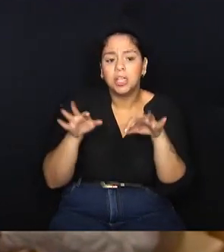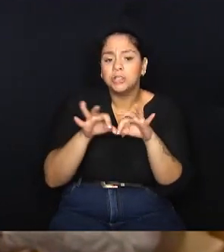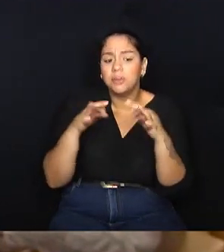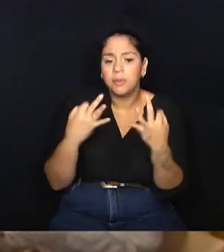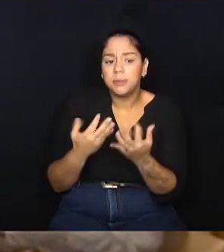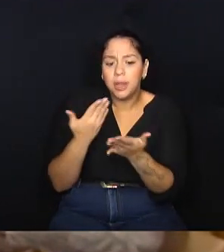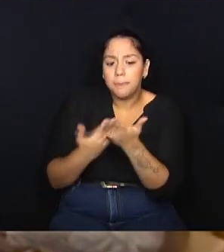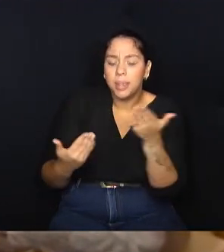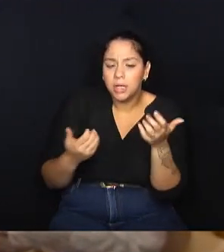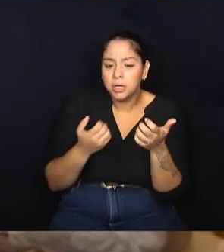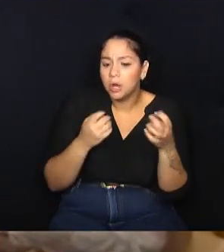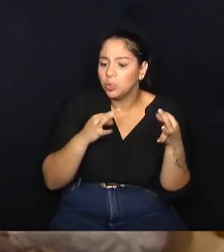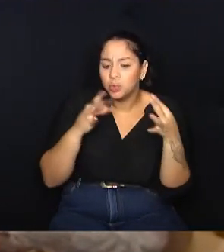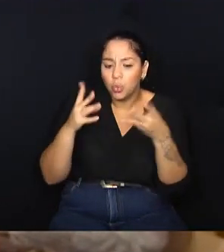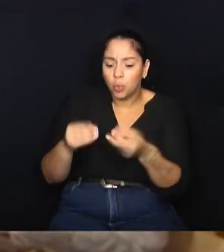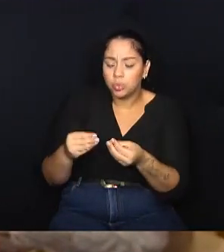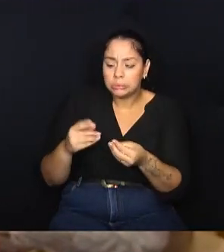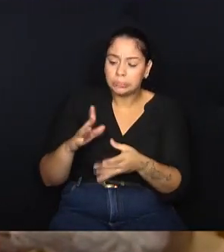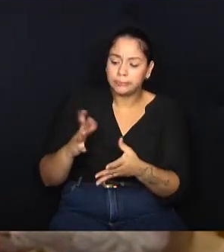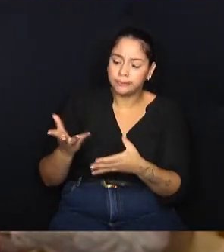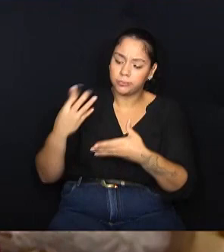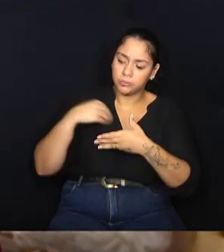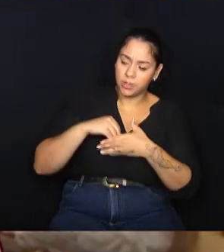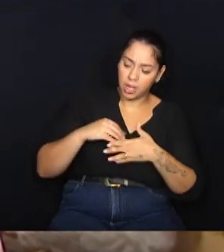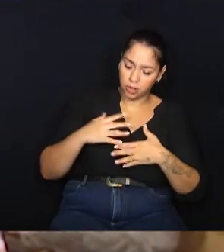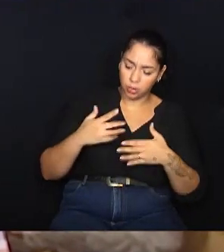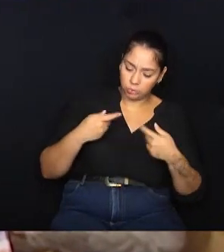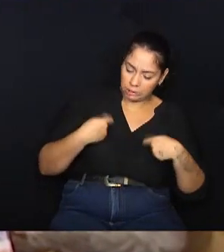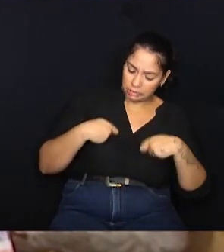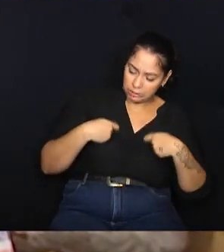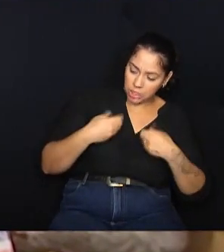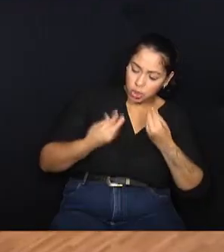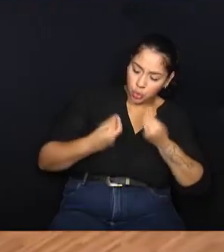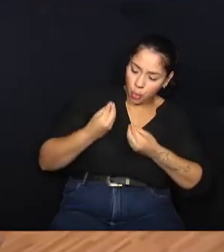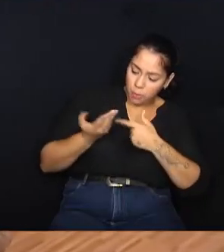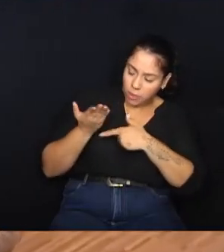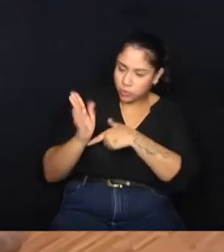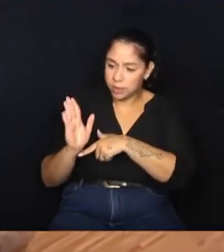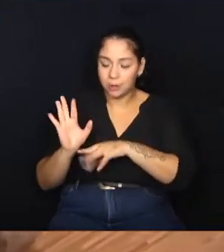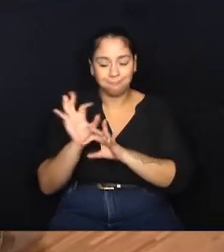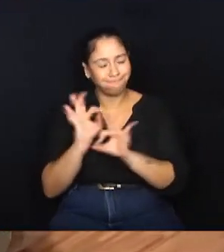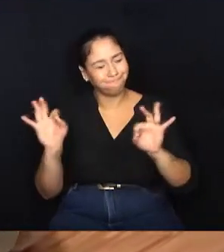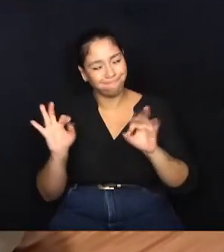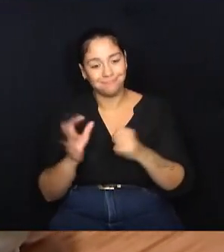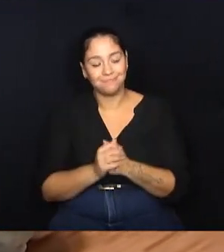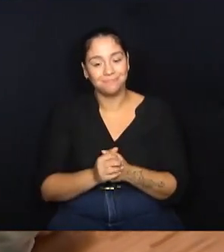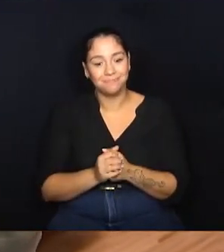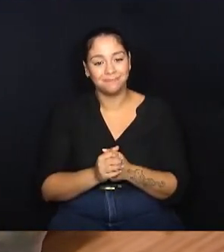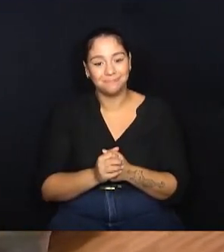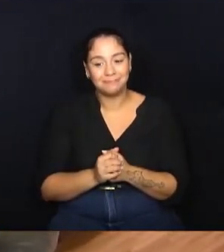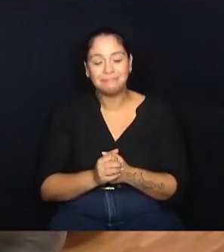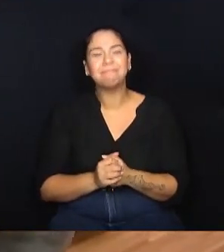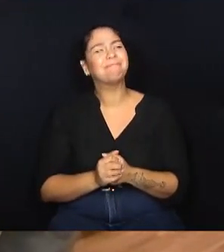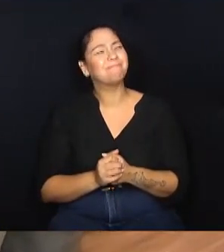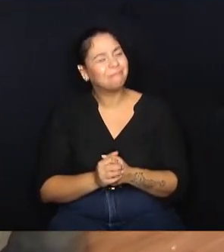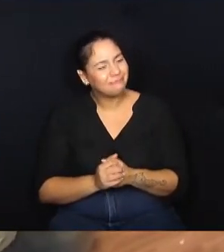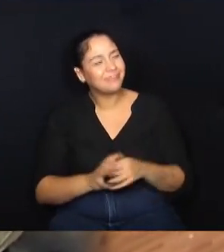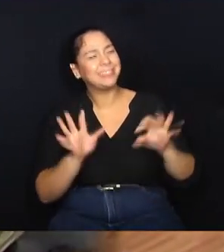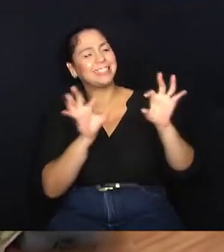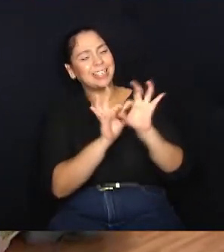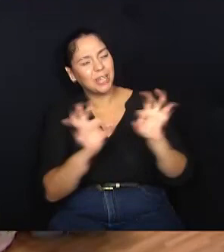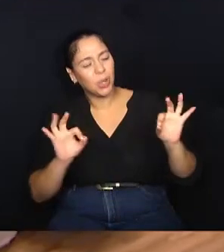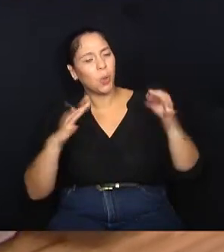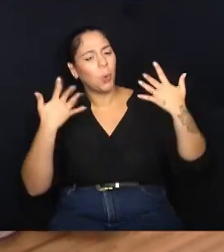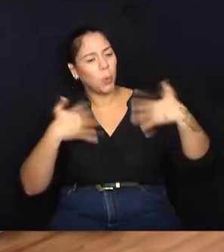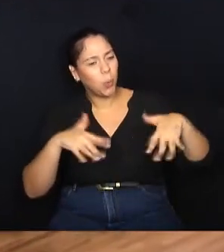tudo e tentar, dentro da sua possibilidade, ajudar, né? Fantástico. Fantástico mesmo! Toda essa doação